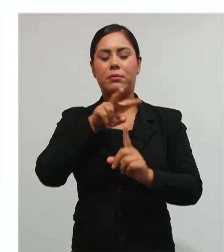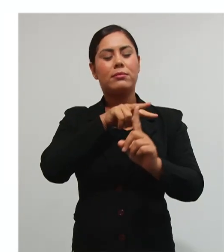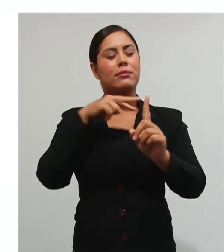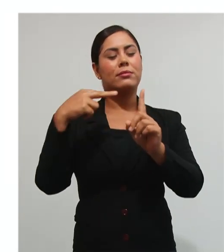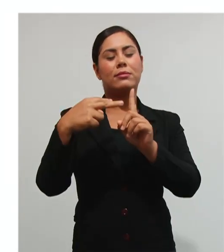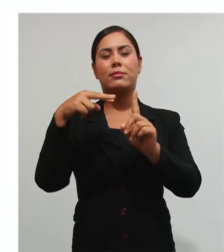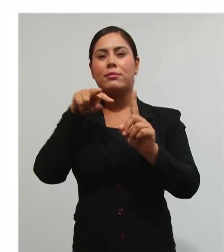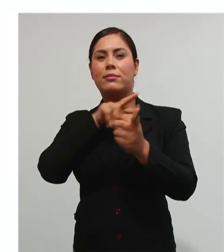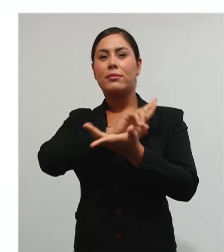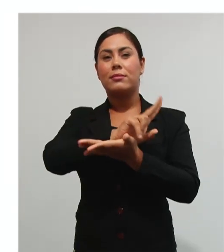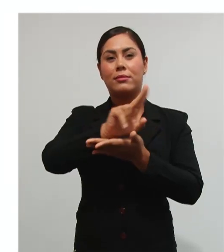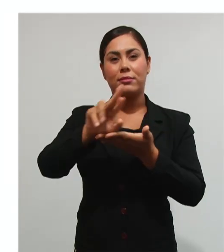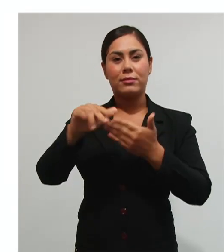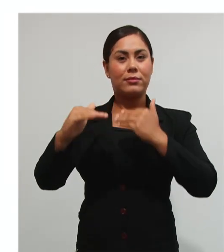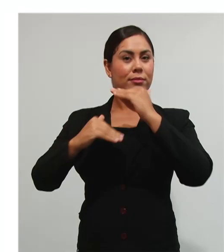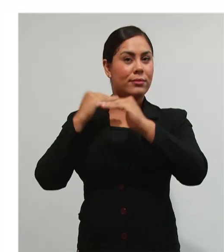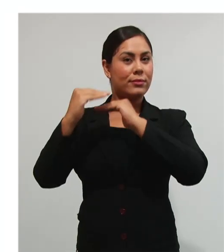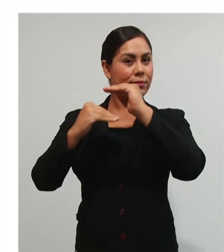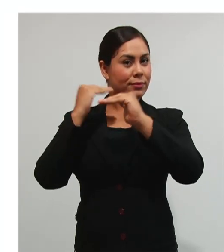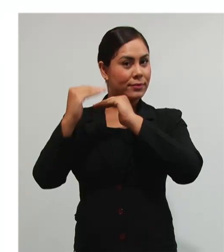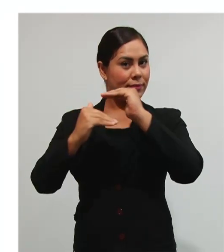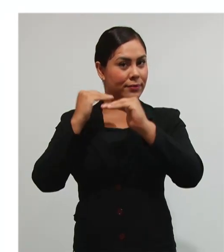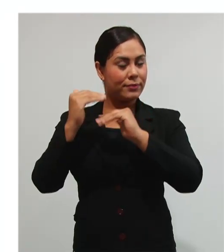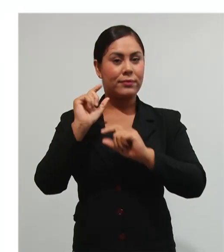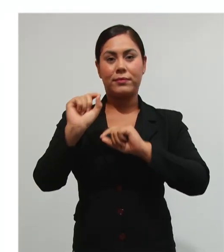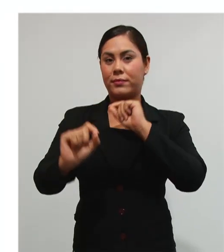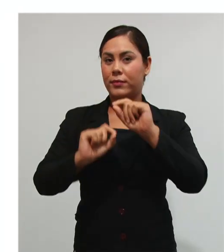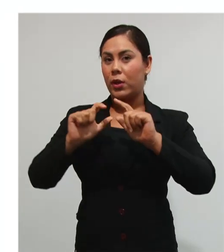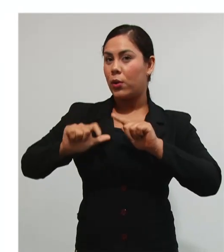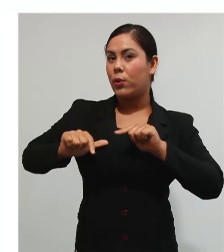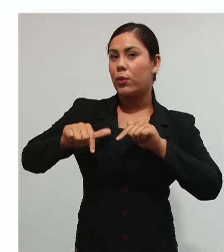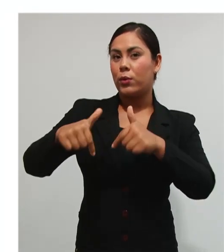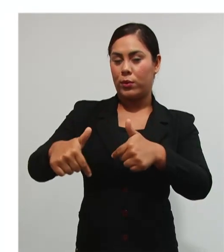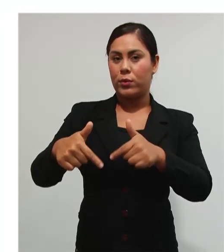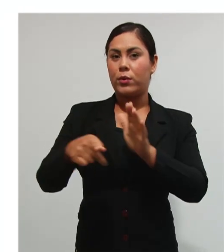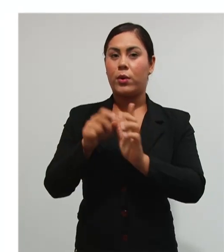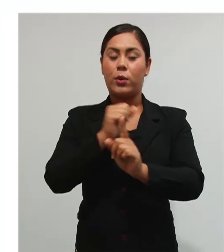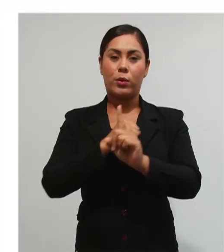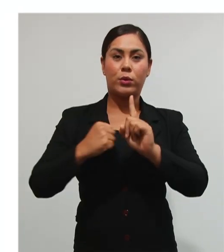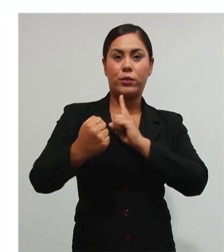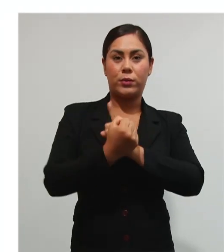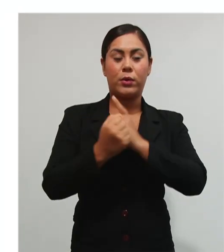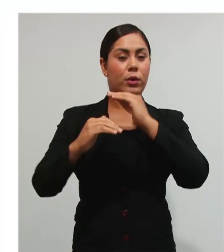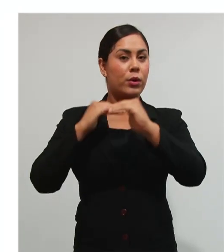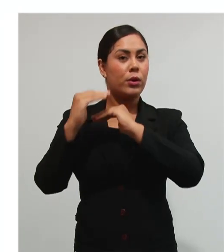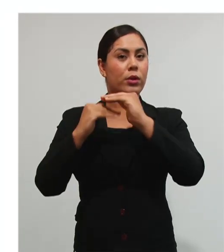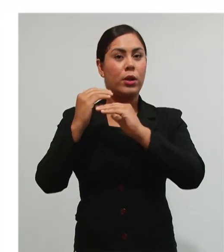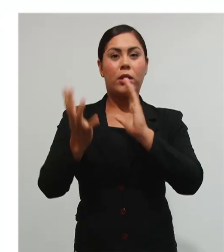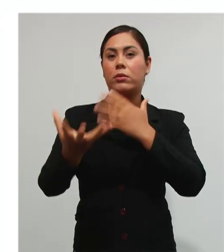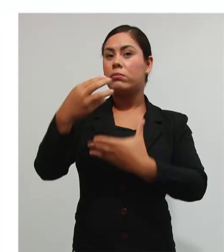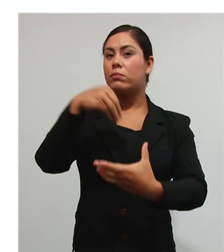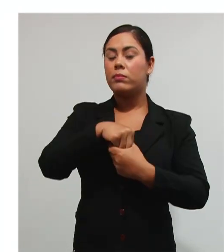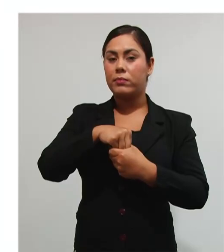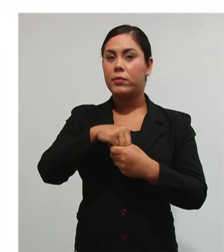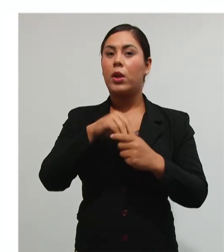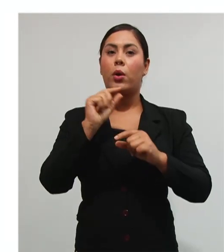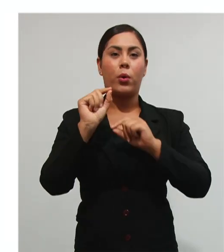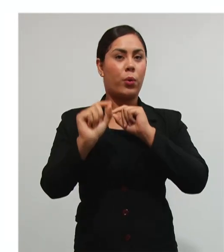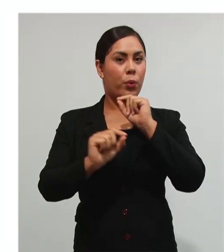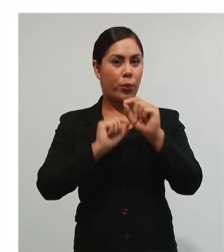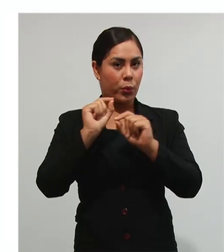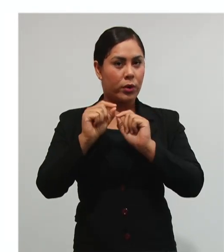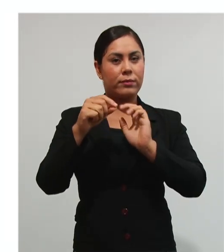perspectivas construtivistas. E as abordagens socioconstrutivistas se encaixam